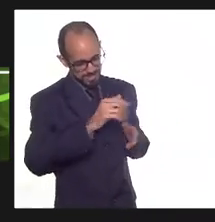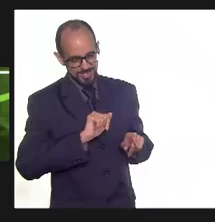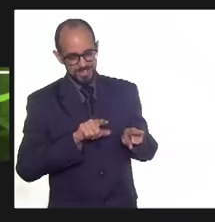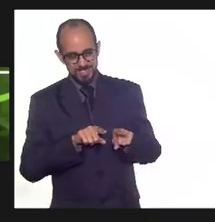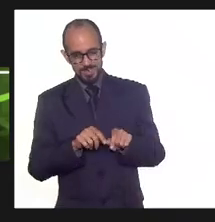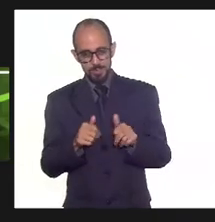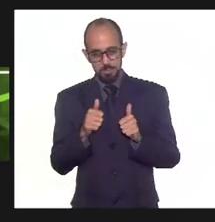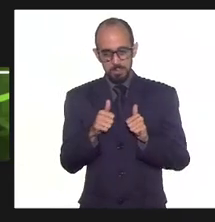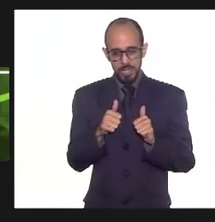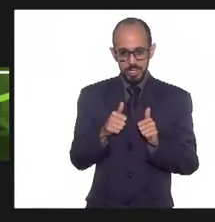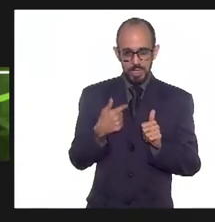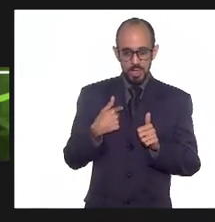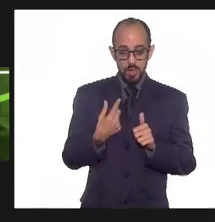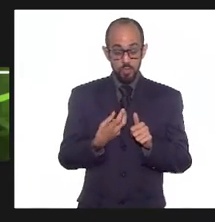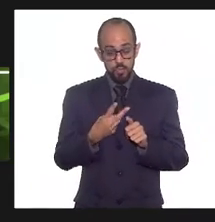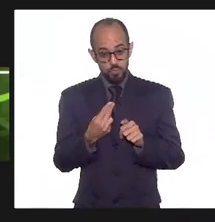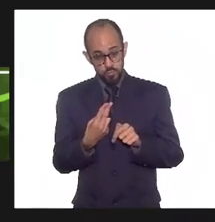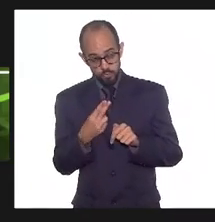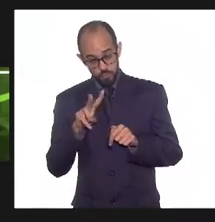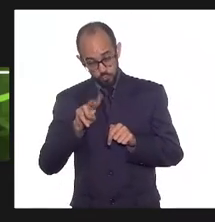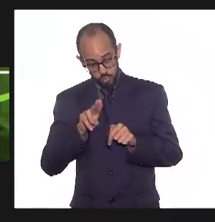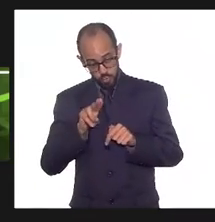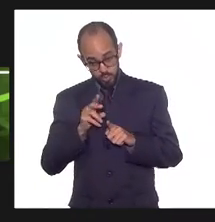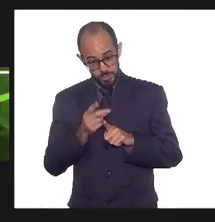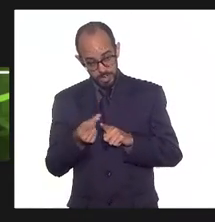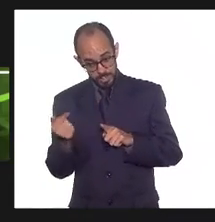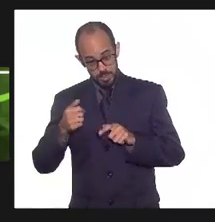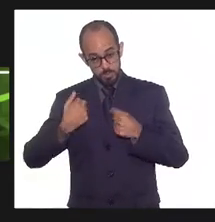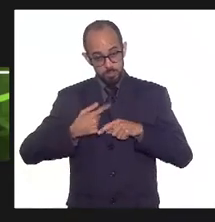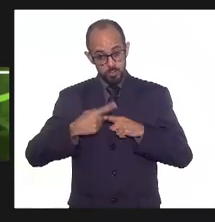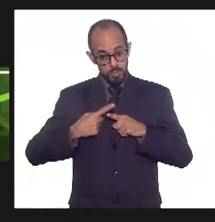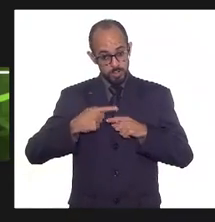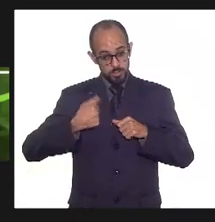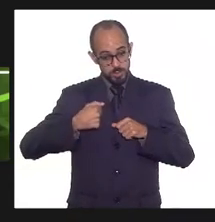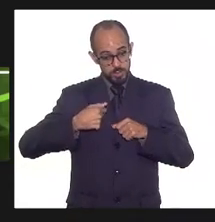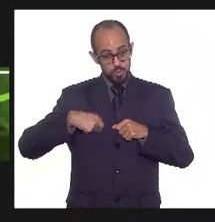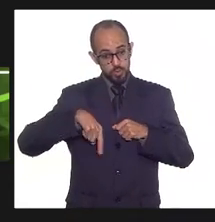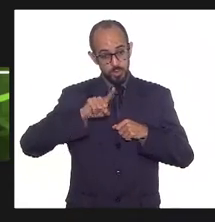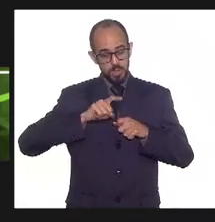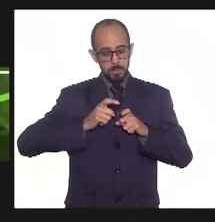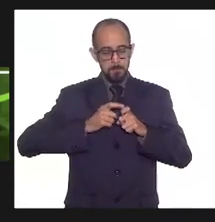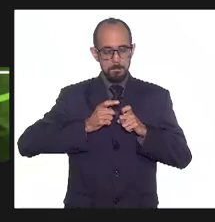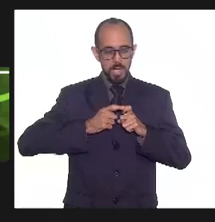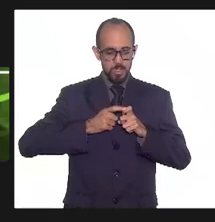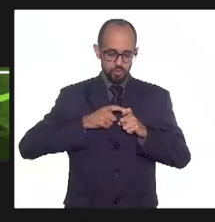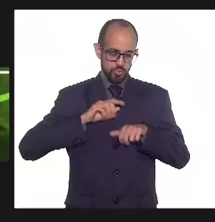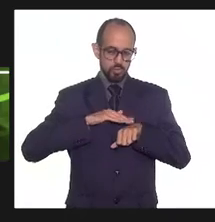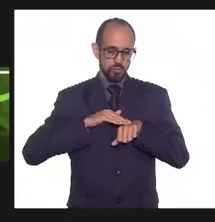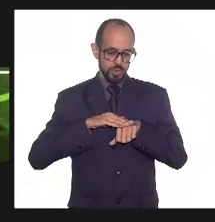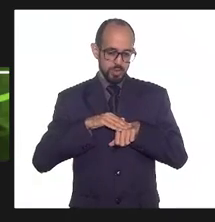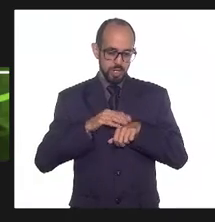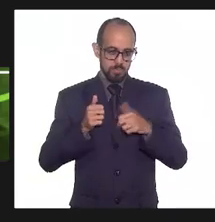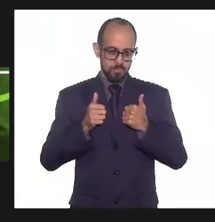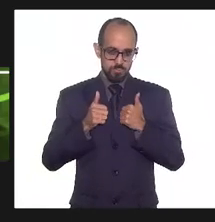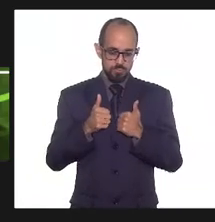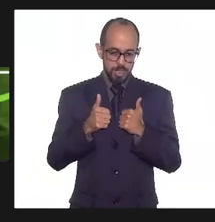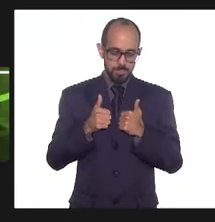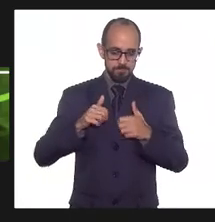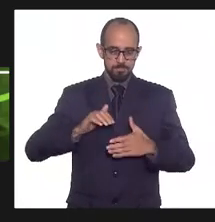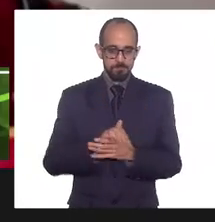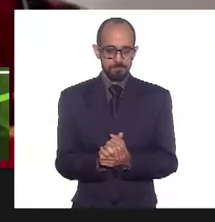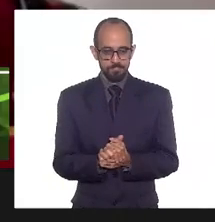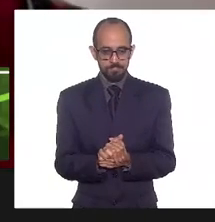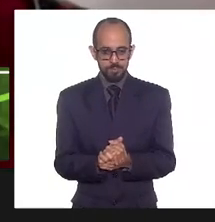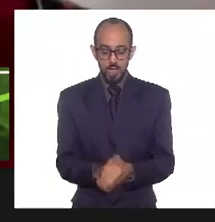aí eu vou sair porque eu já tenho que agora é médico para cima médico para acolá tudo